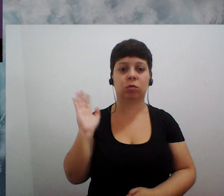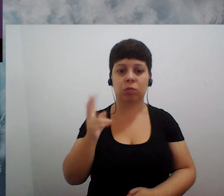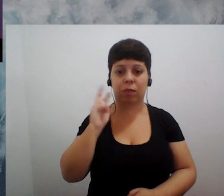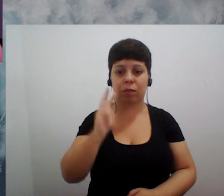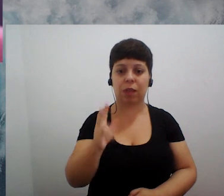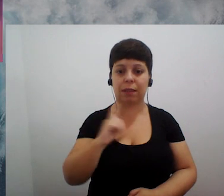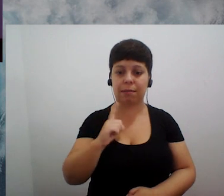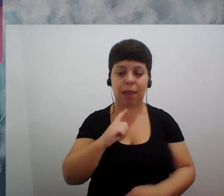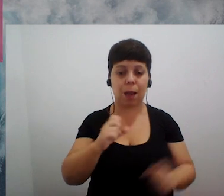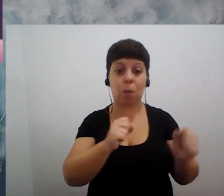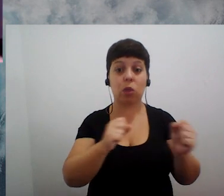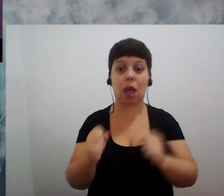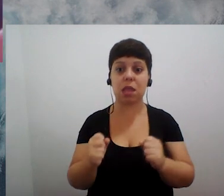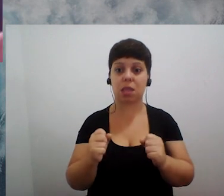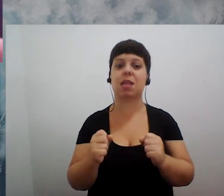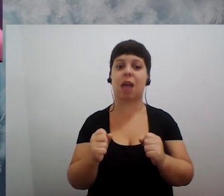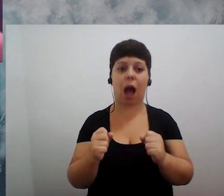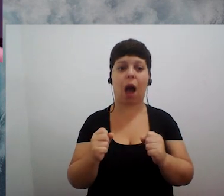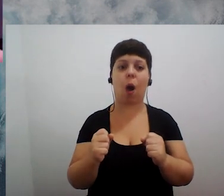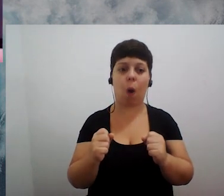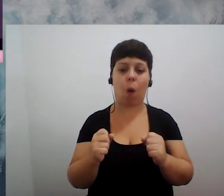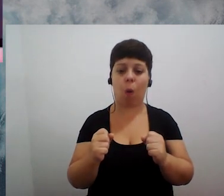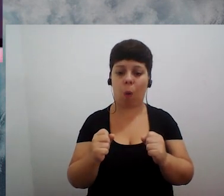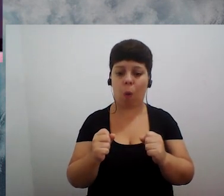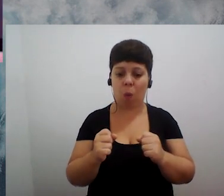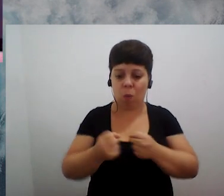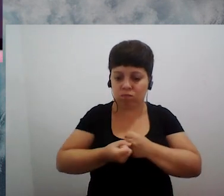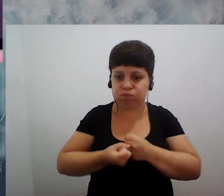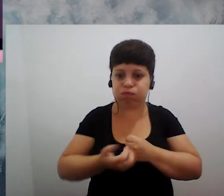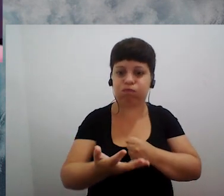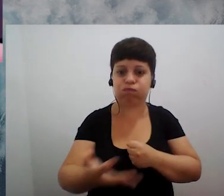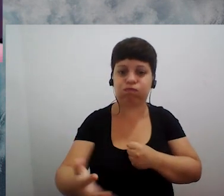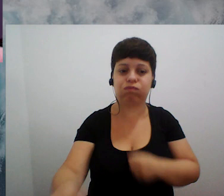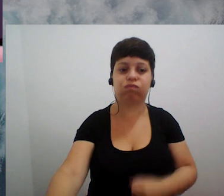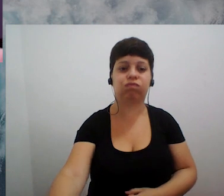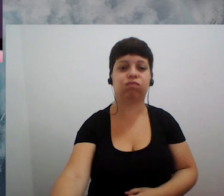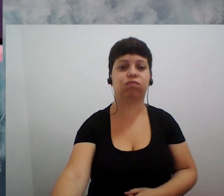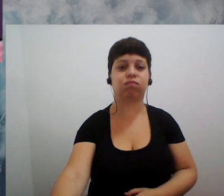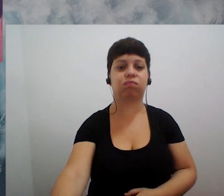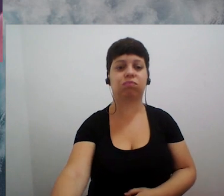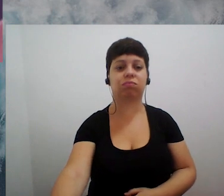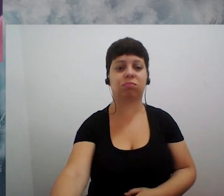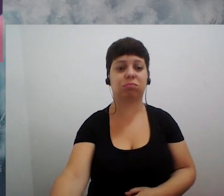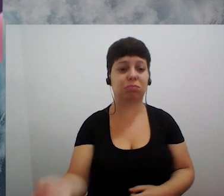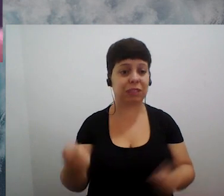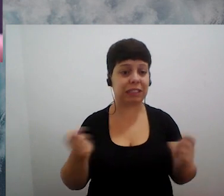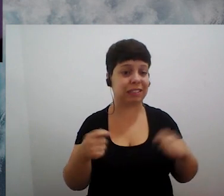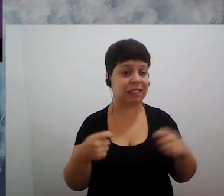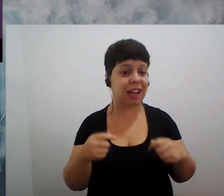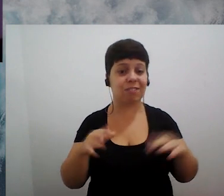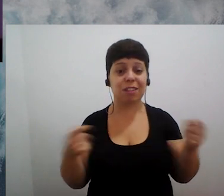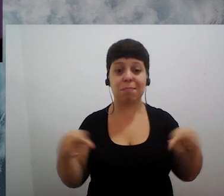tem nas nossas mãos, todos nós, e que pode, na verdade, se concretizar por